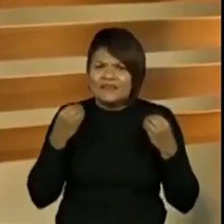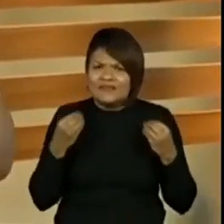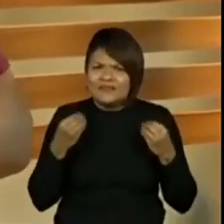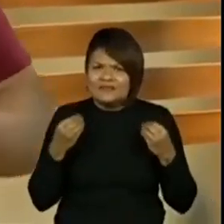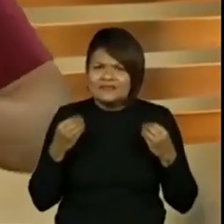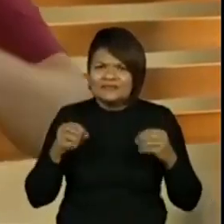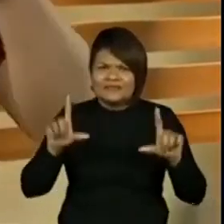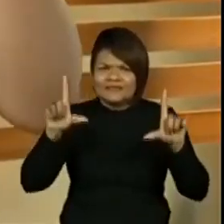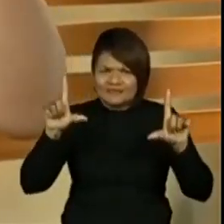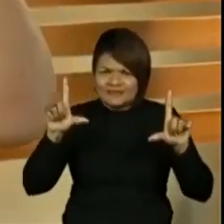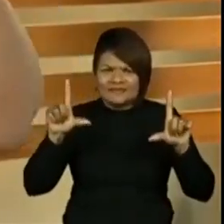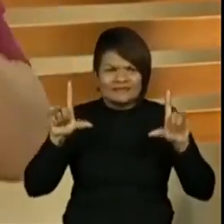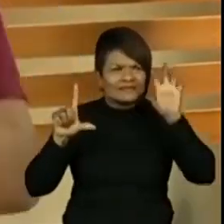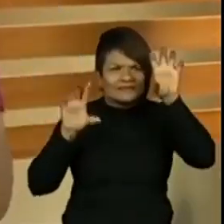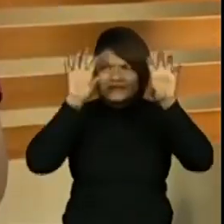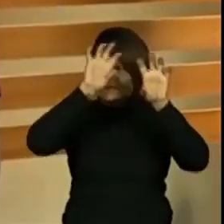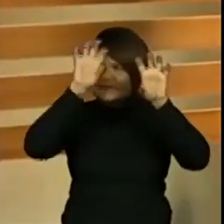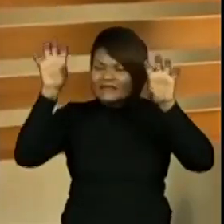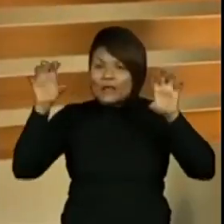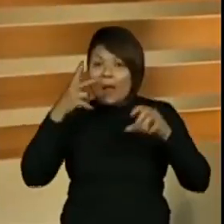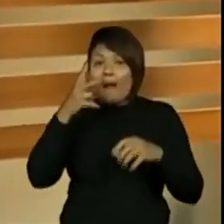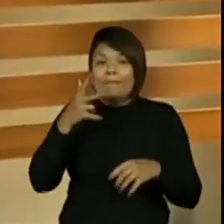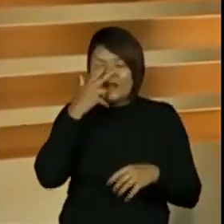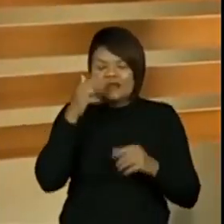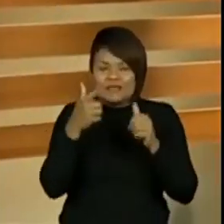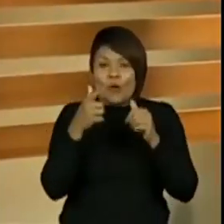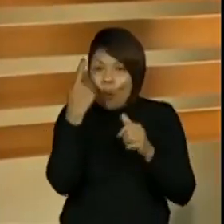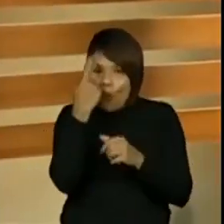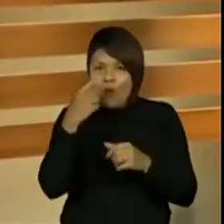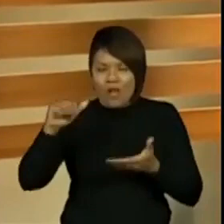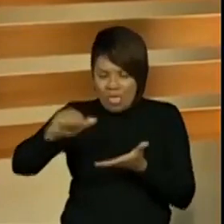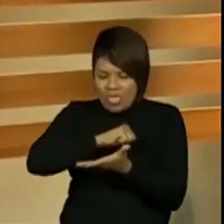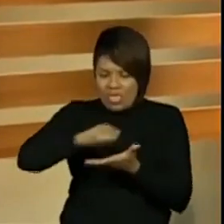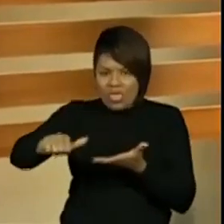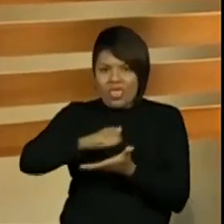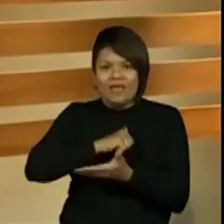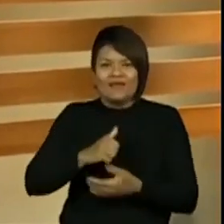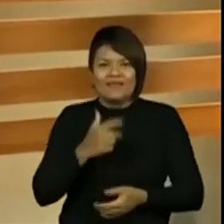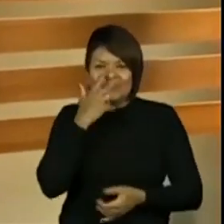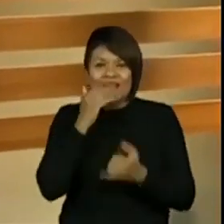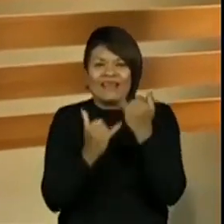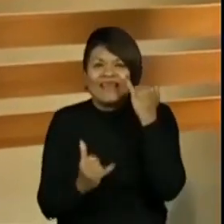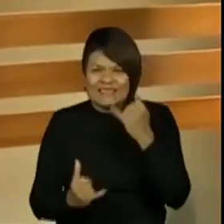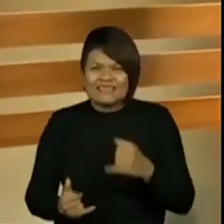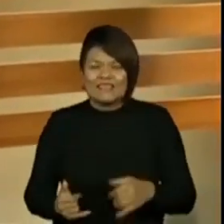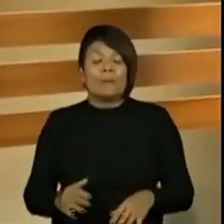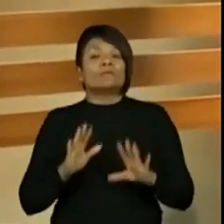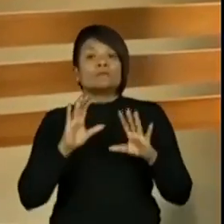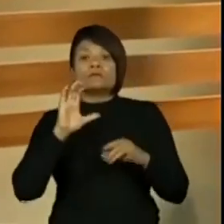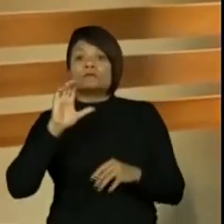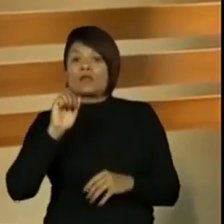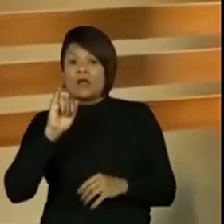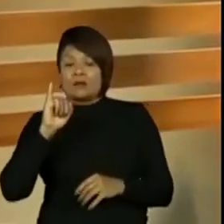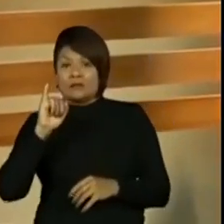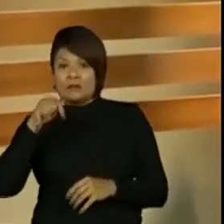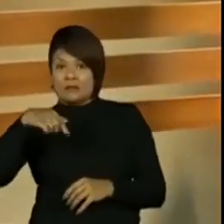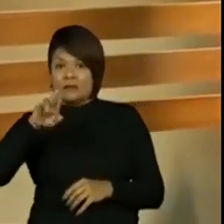para o outro. O primeiro lá parecia um ferro de passar roupa quase, né? Bom, Ágata, o Kaique,